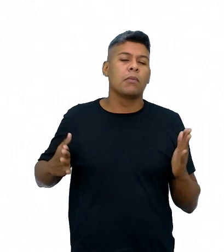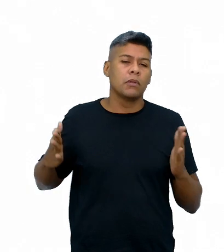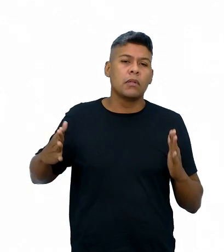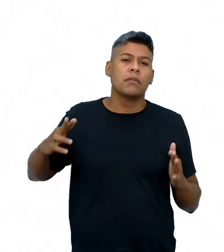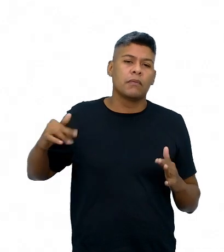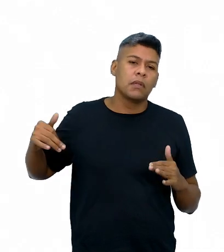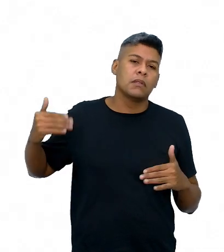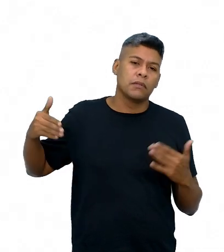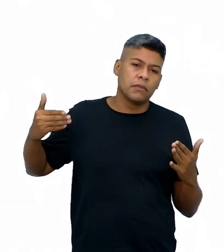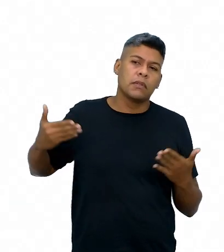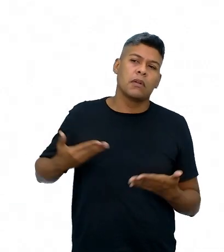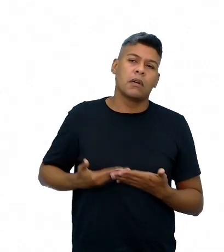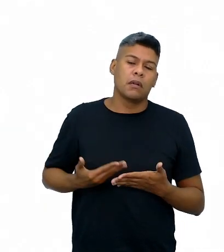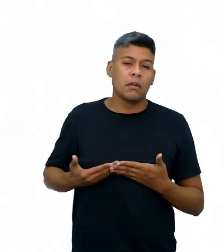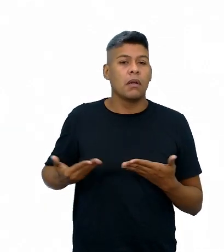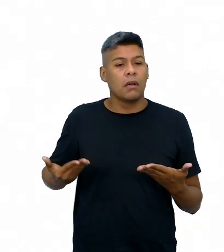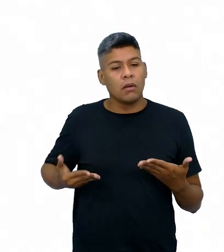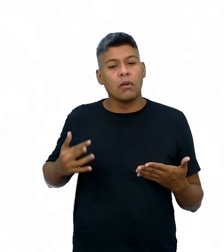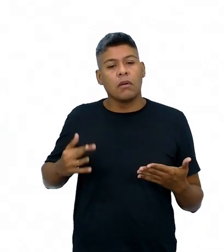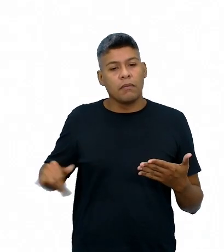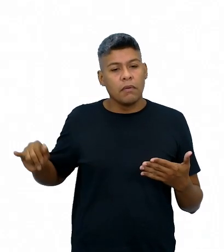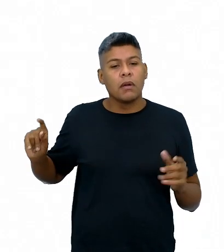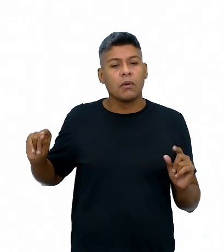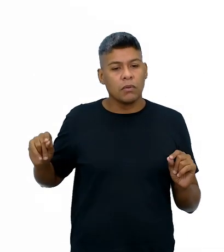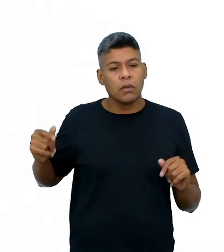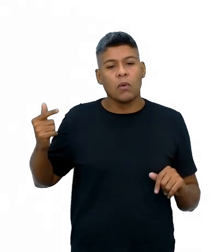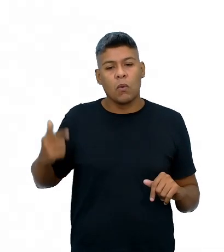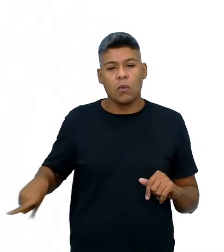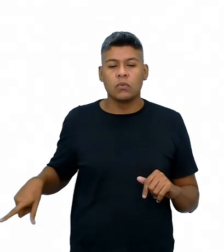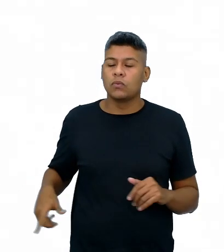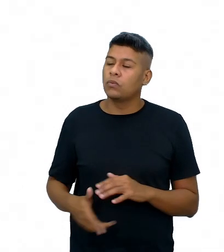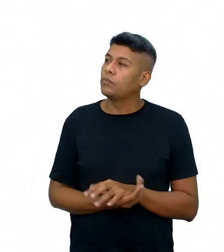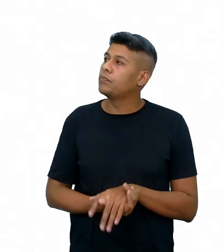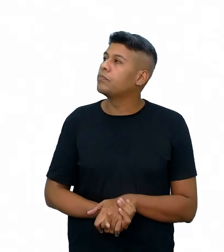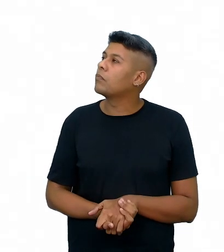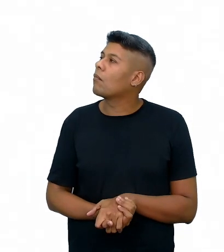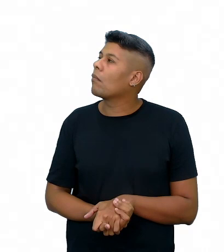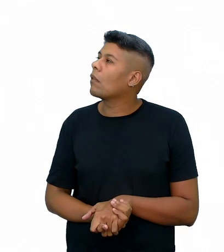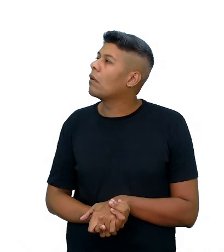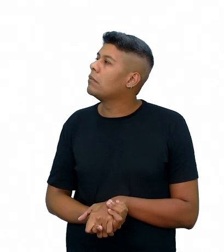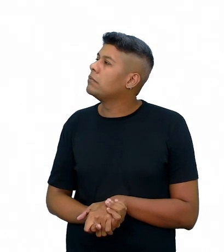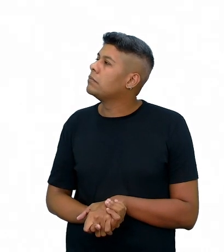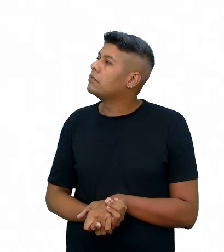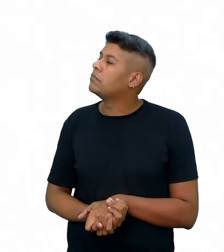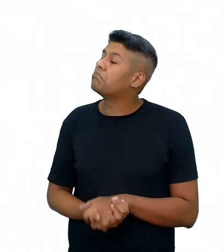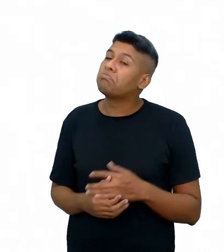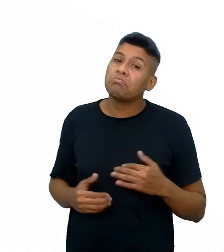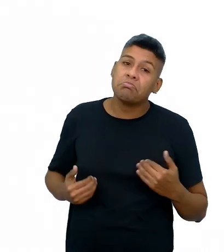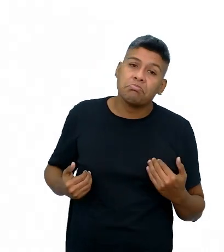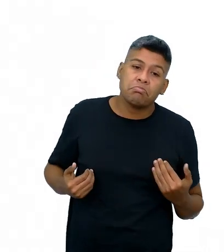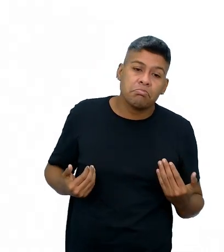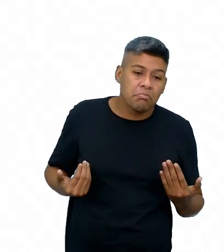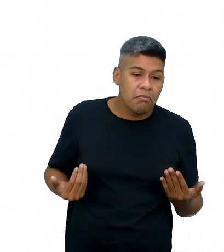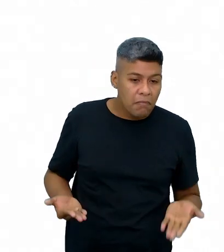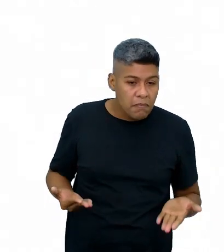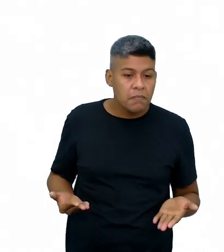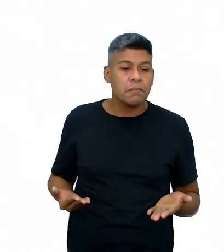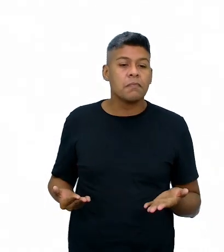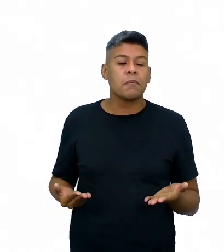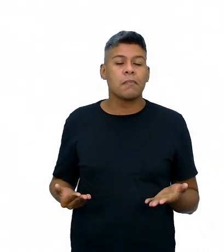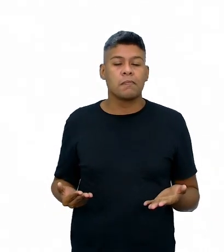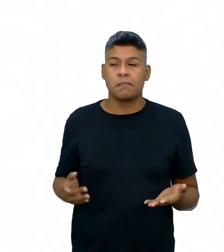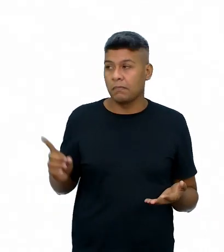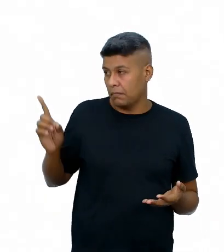passamos no desenvolvimento dessa aula, e agora vamos para mais o segundo momento. Qual é o segundo momento proposto por